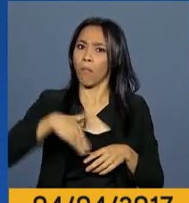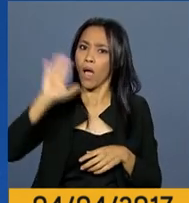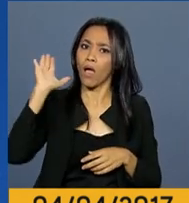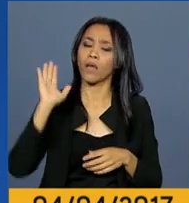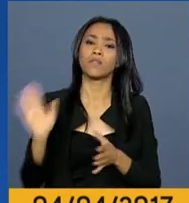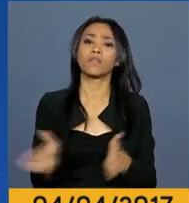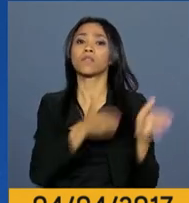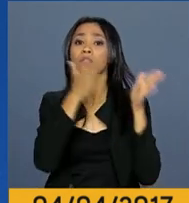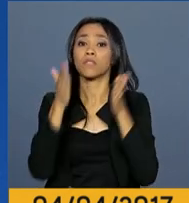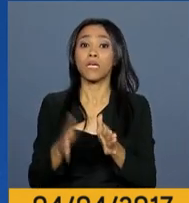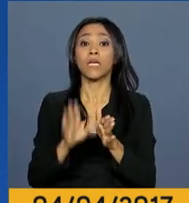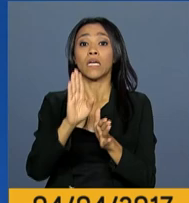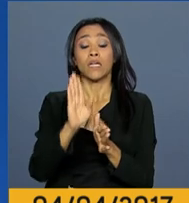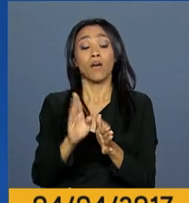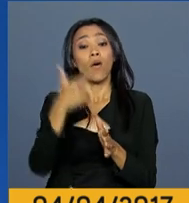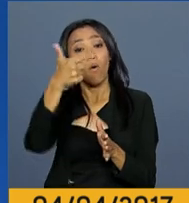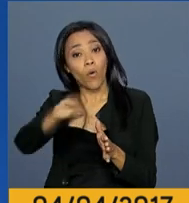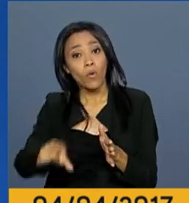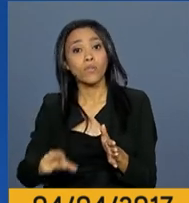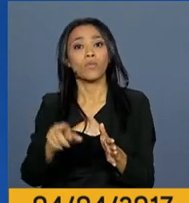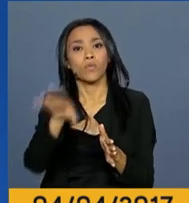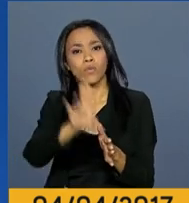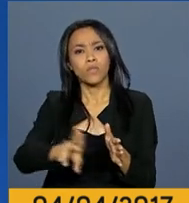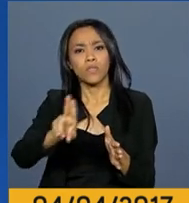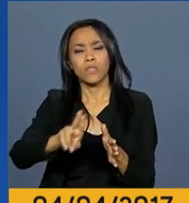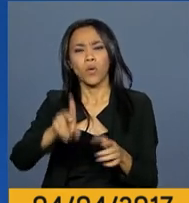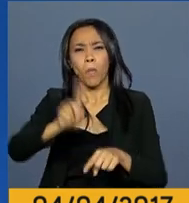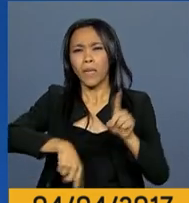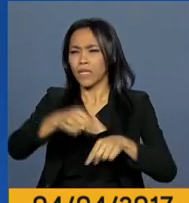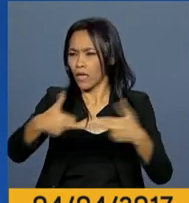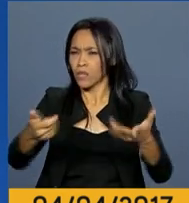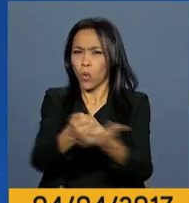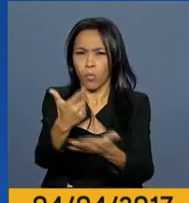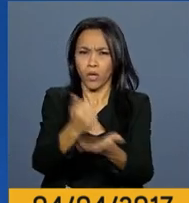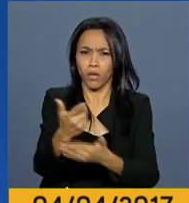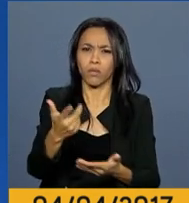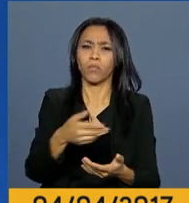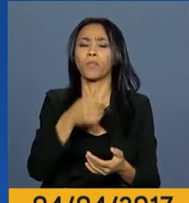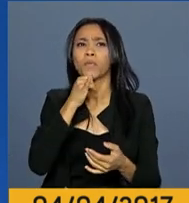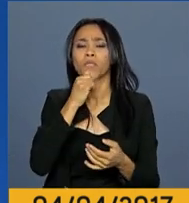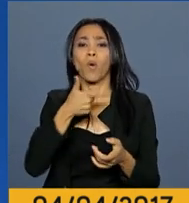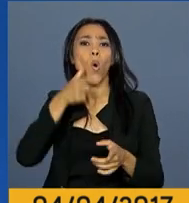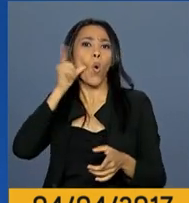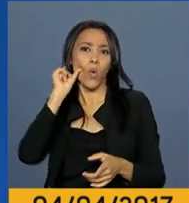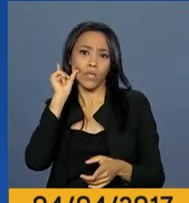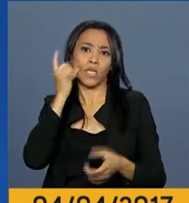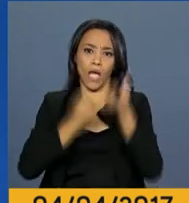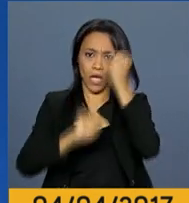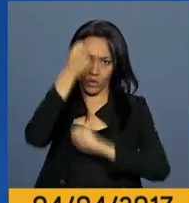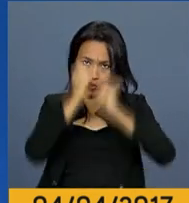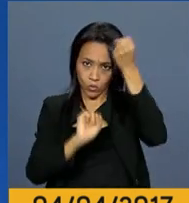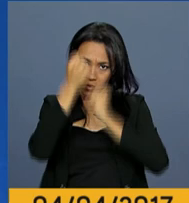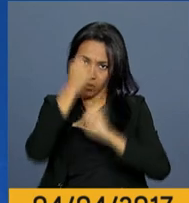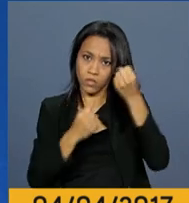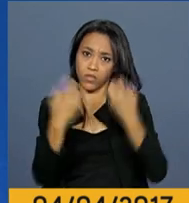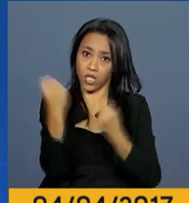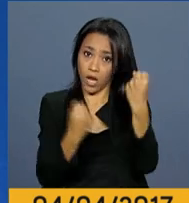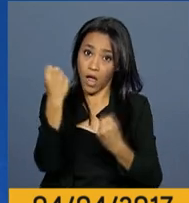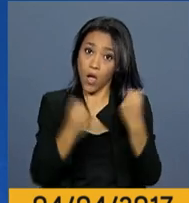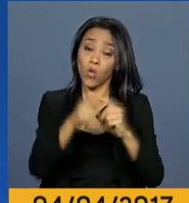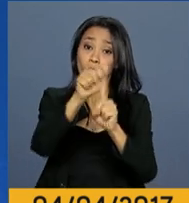bens intermediários usados na produção. Ainda ontem eu vi um dado da indústria automobilística, no mês de março